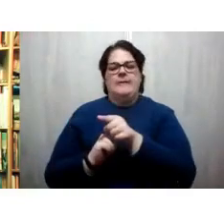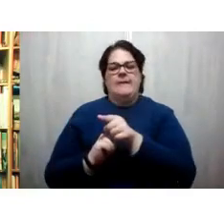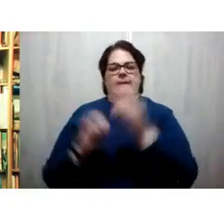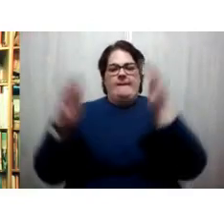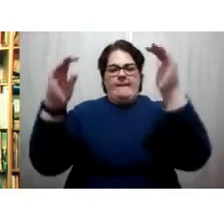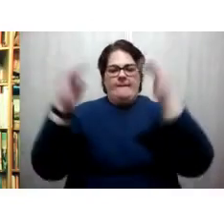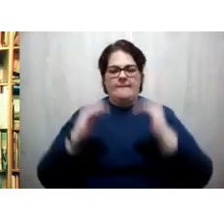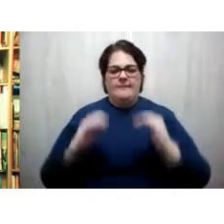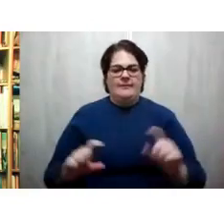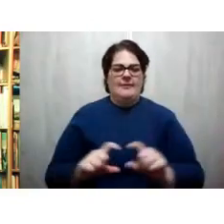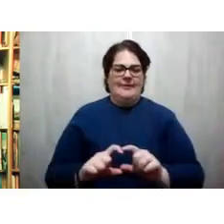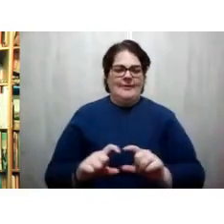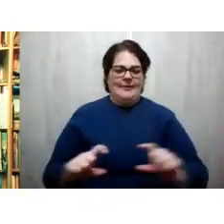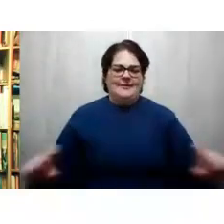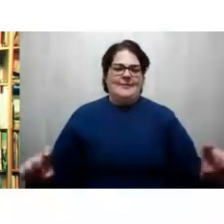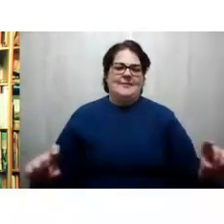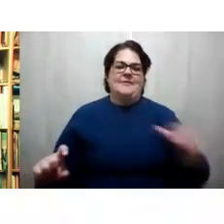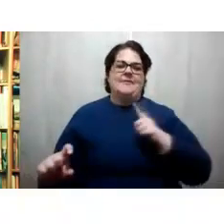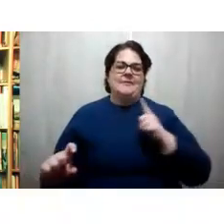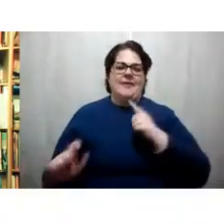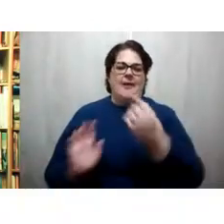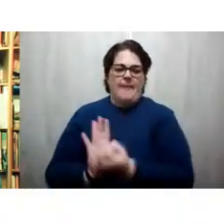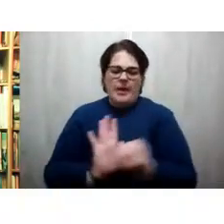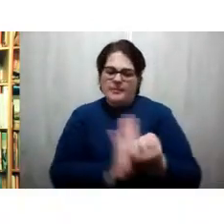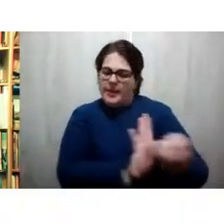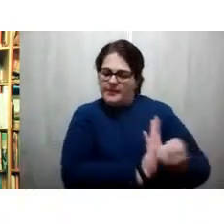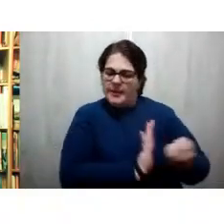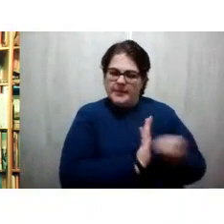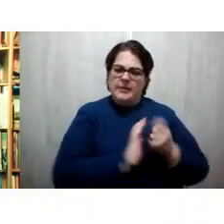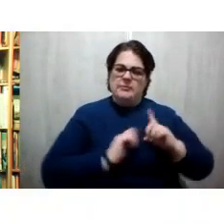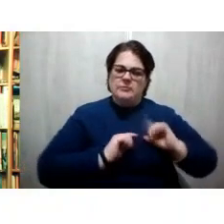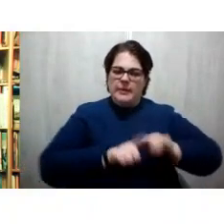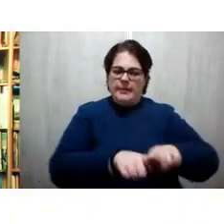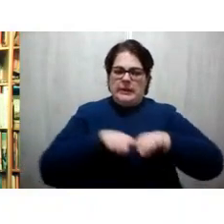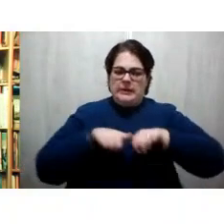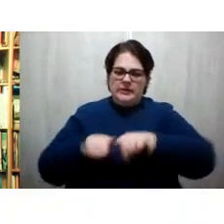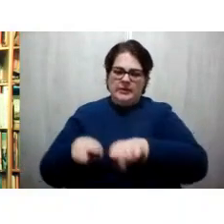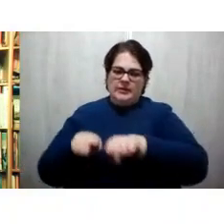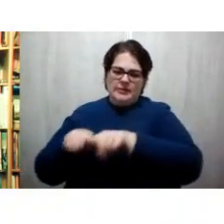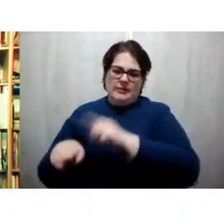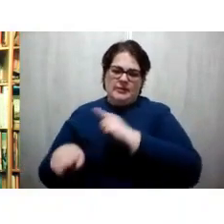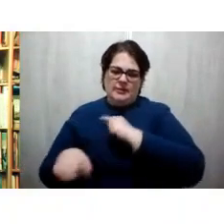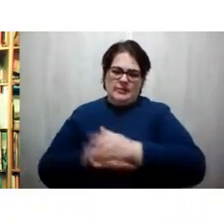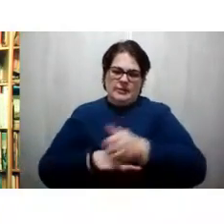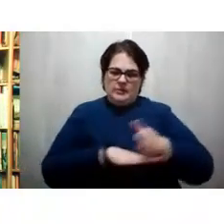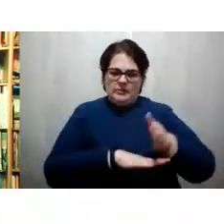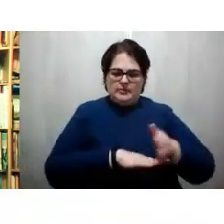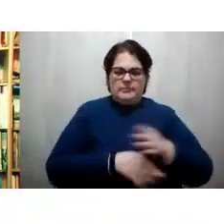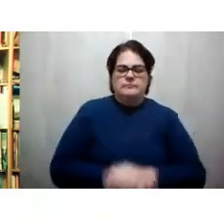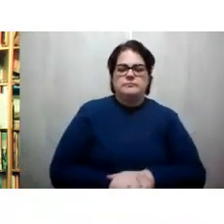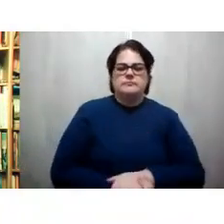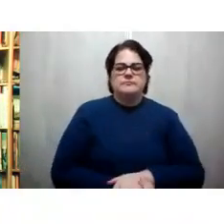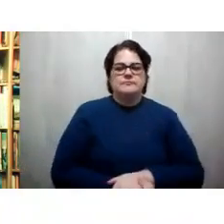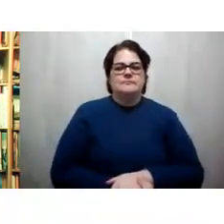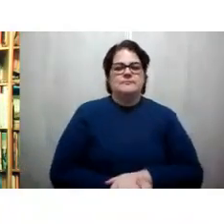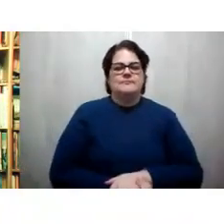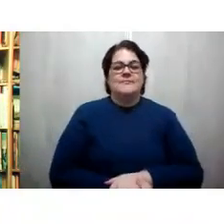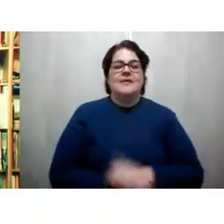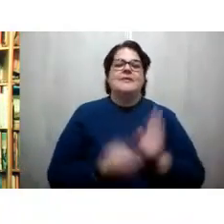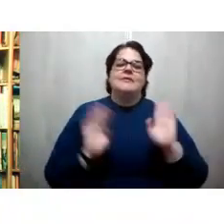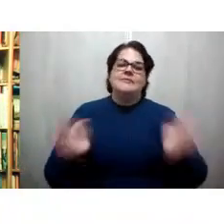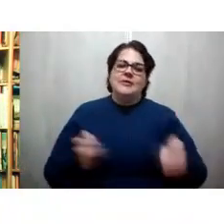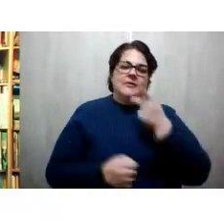base do slide nós temos as logomarcas dos realizadores e dos apoiadores, né? Bom, já falei